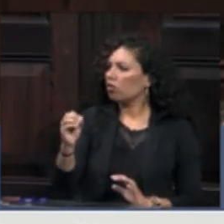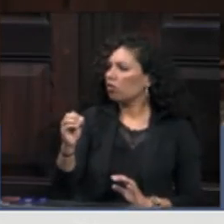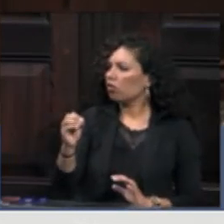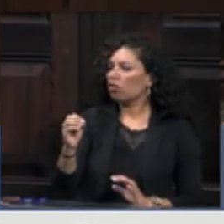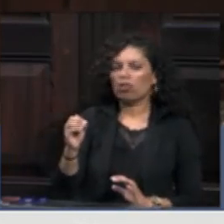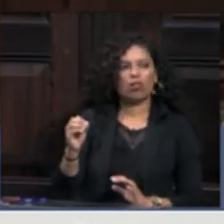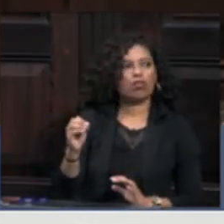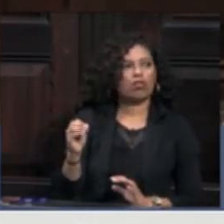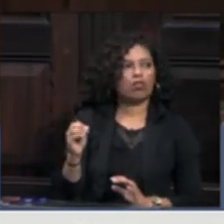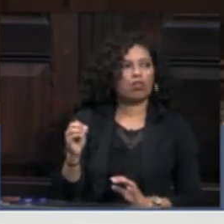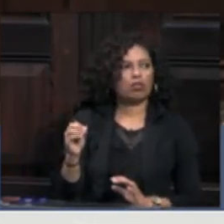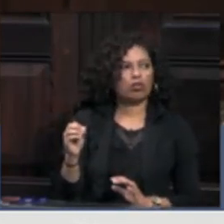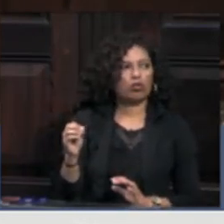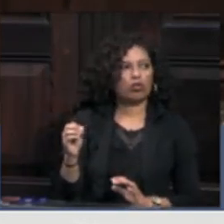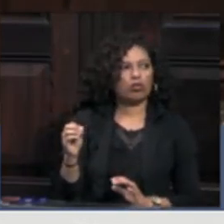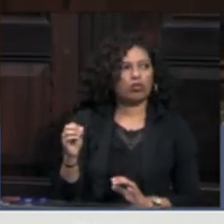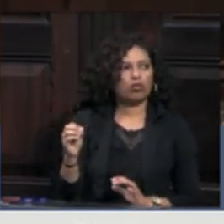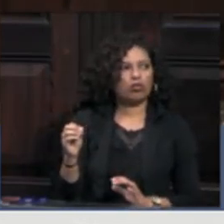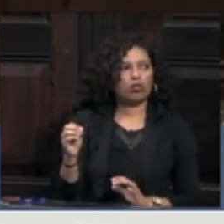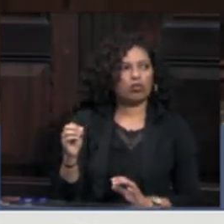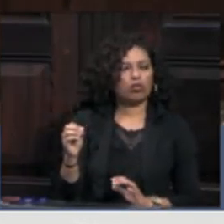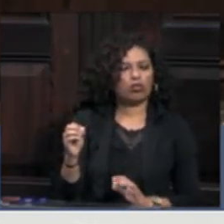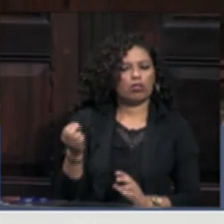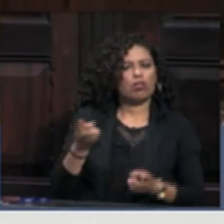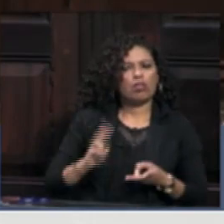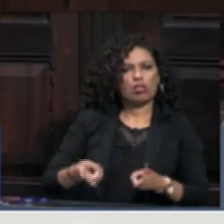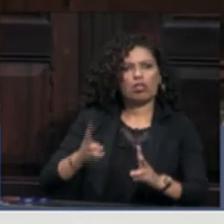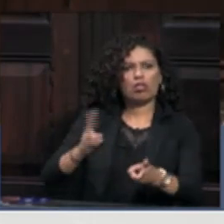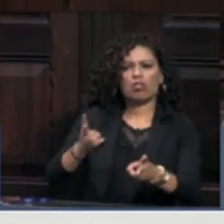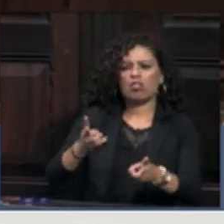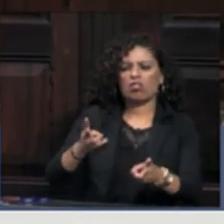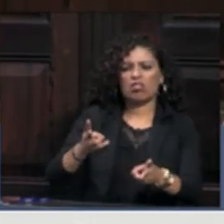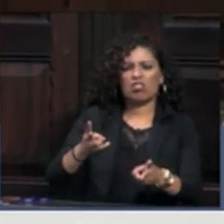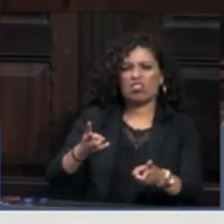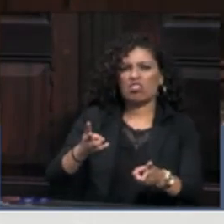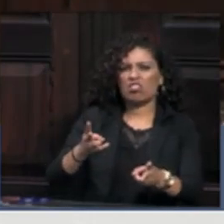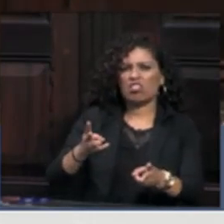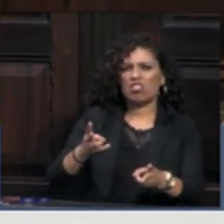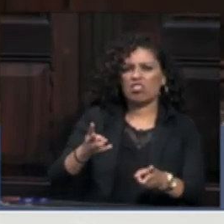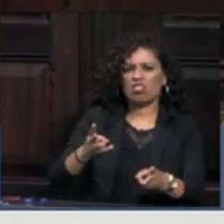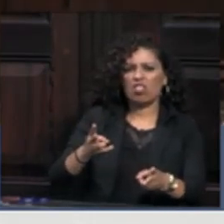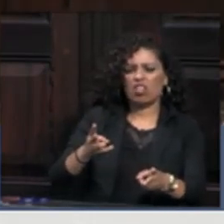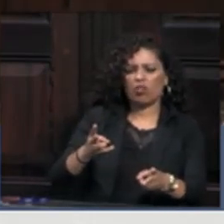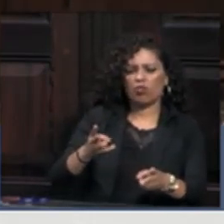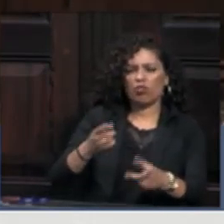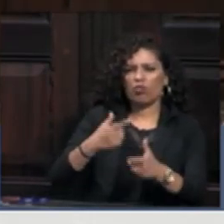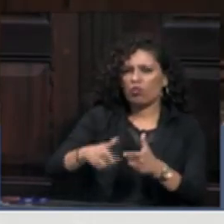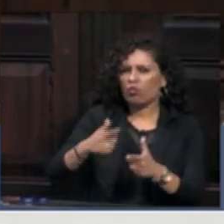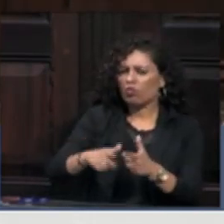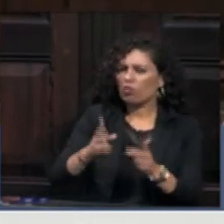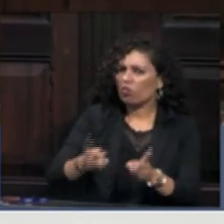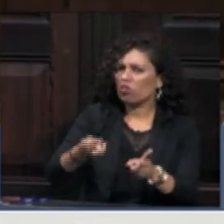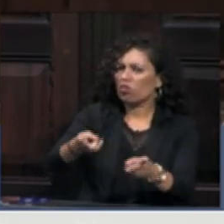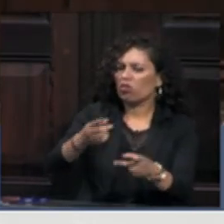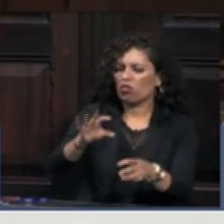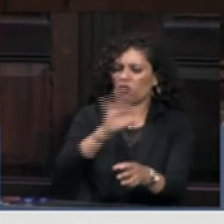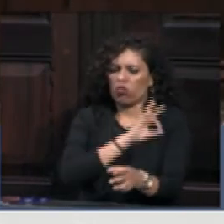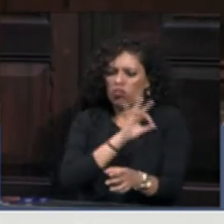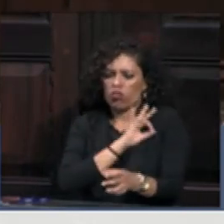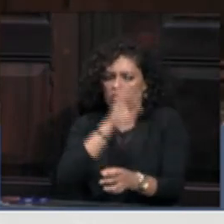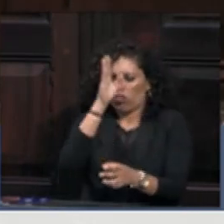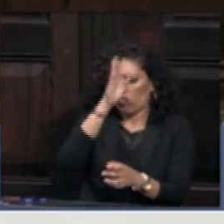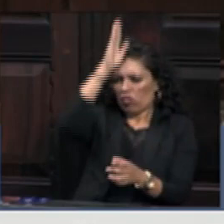rasgo compulsório, que vem desgraçando a vida de policiais civis e militares e bombeiros